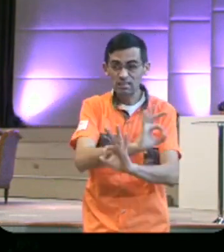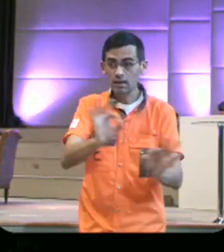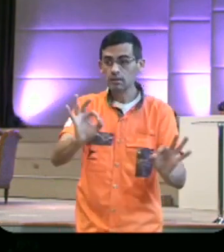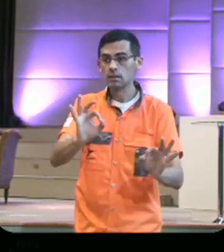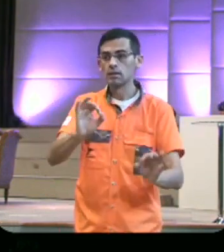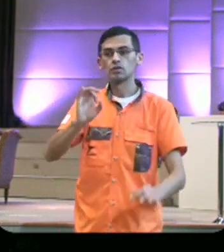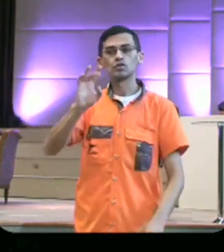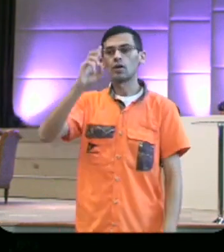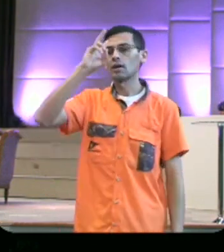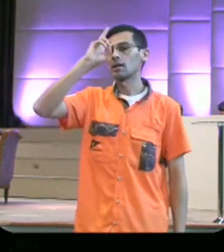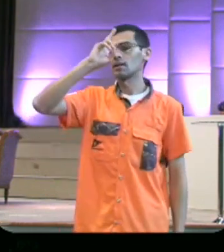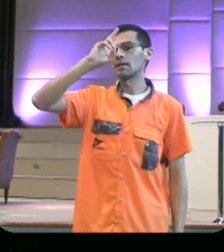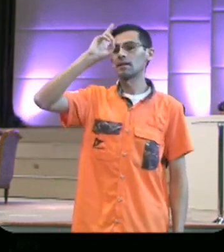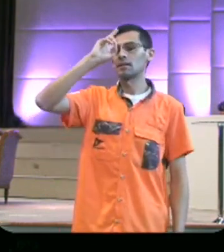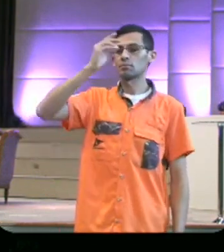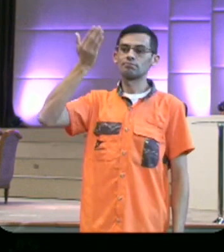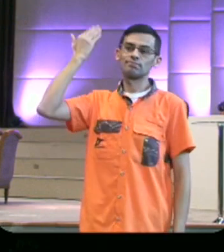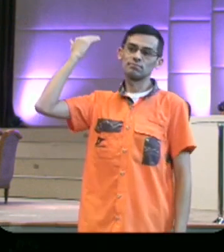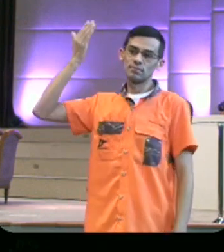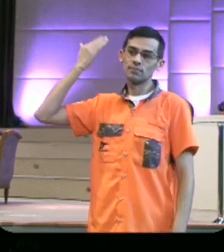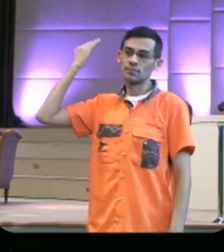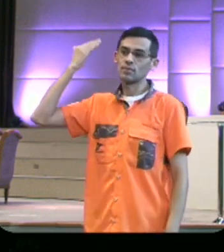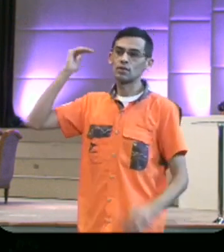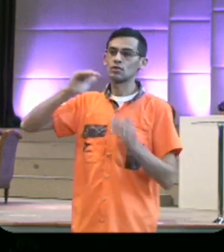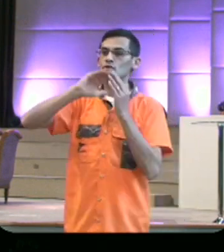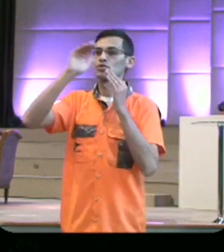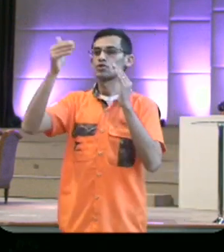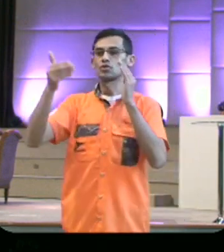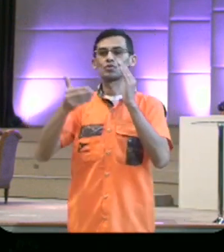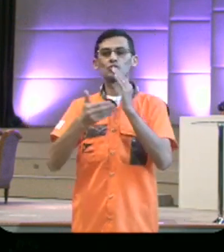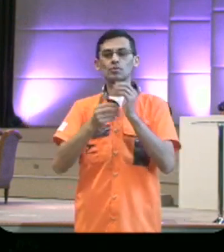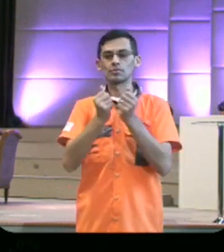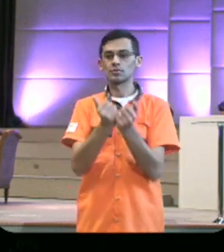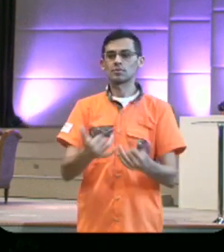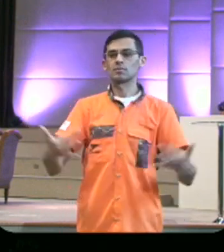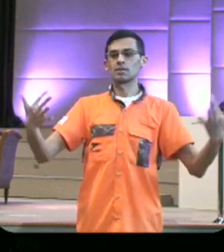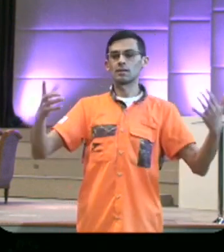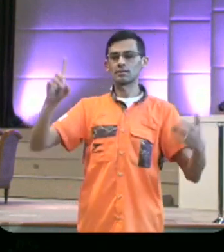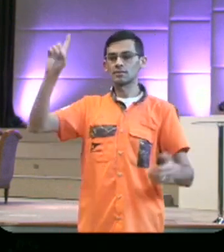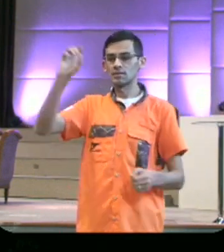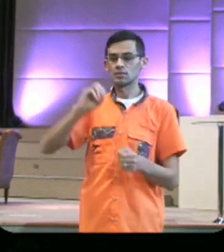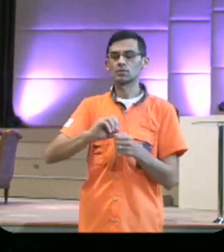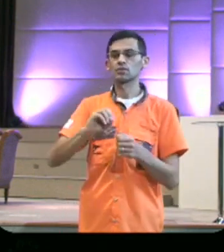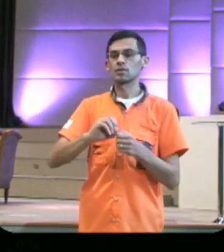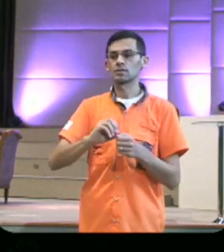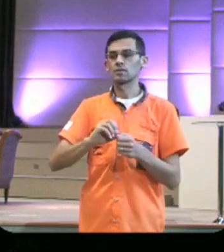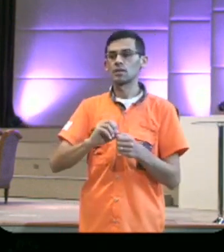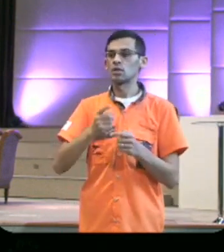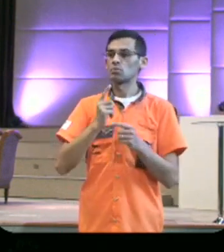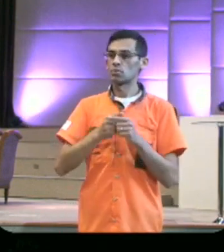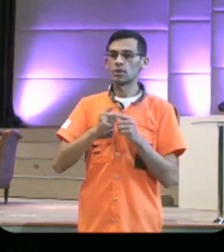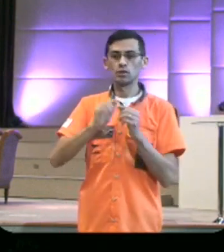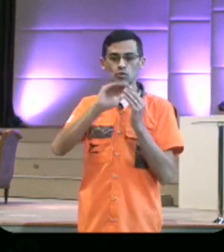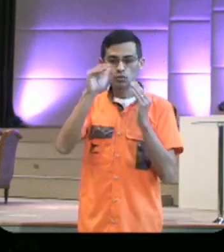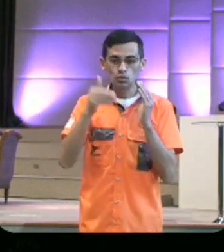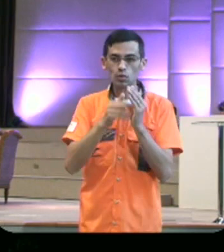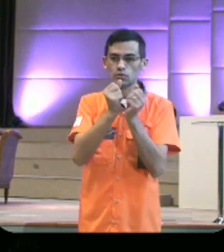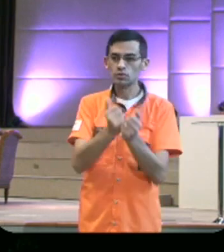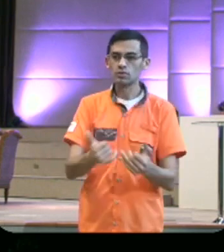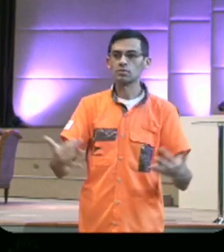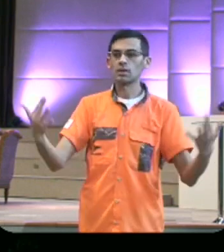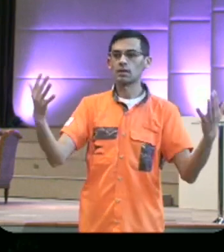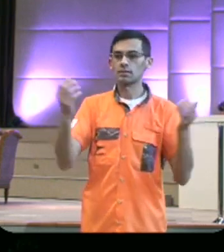nada, lembra do que eu já fiz. Porque cada uma dessas